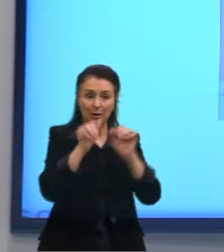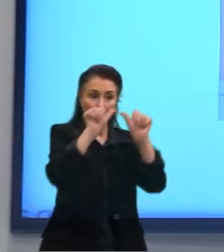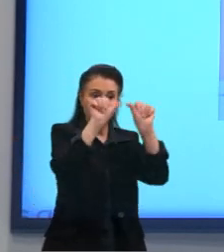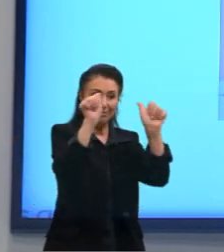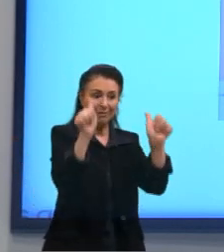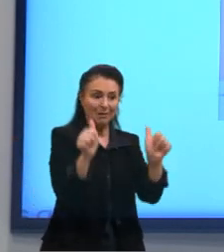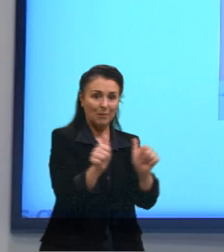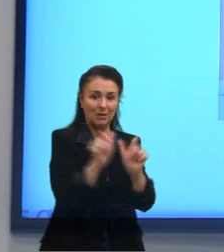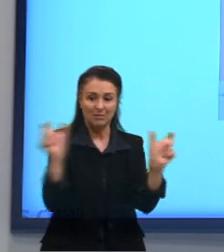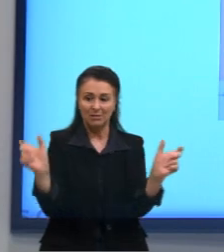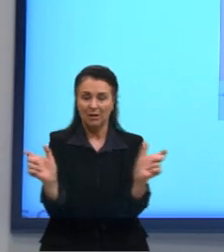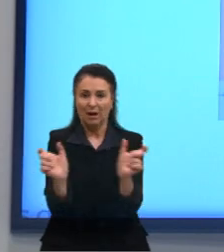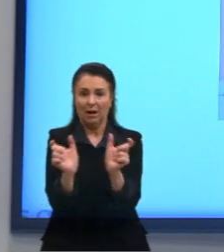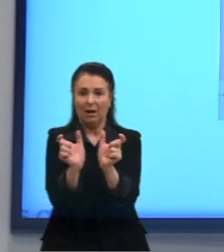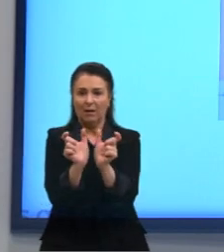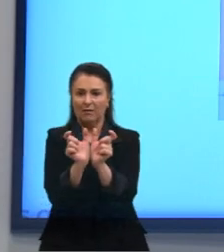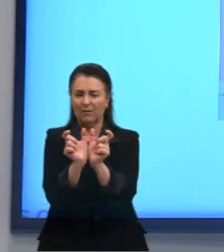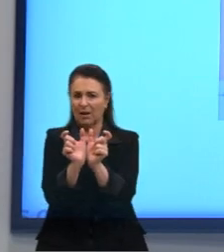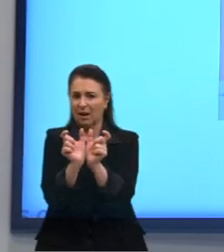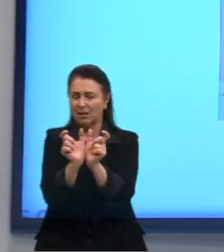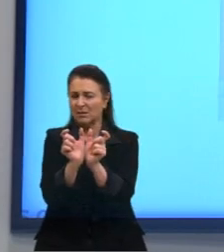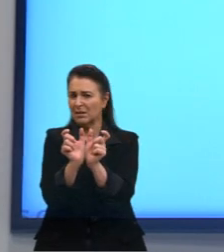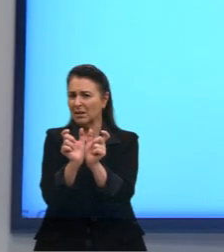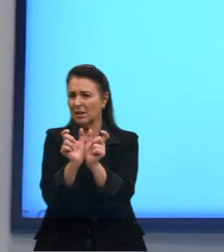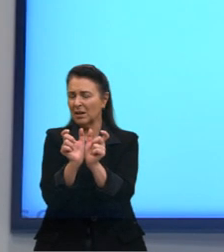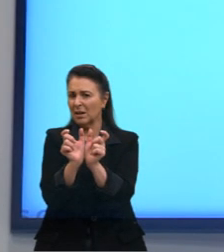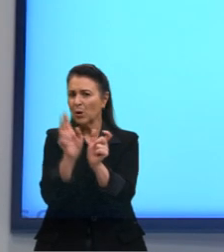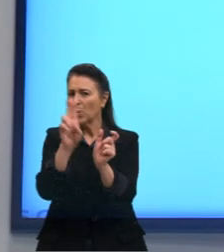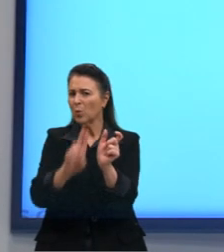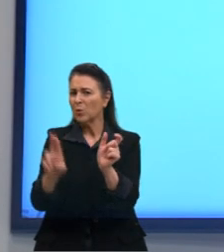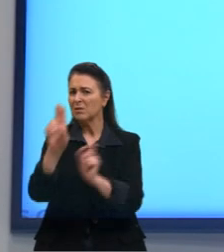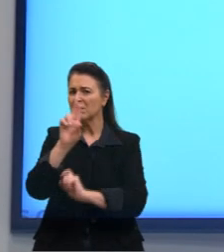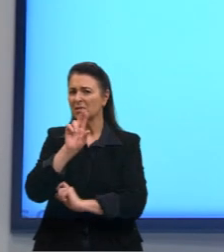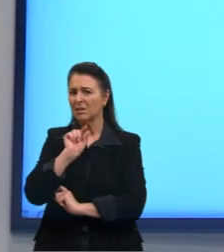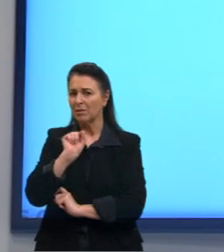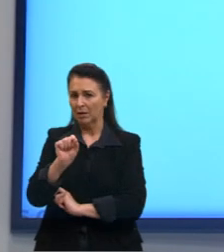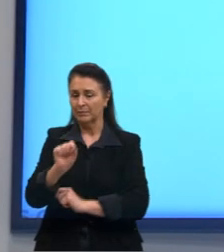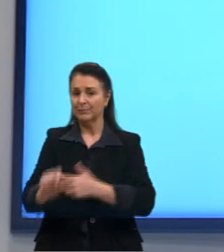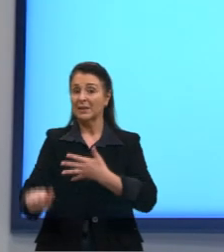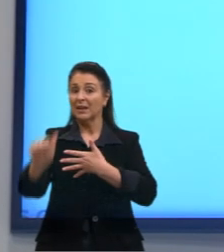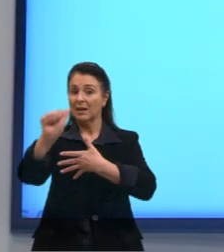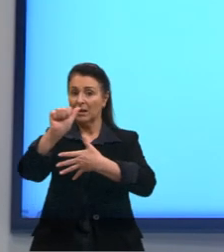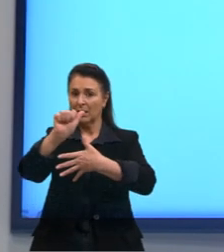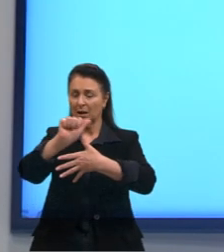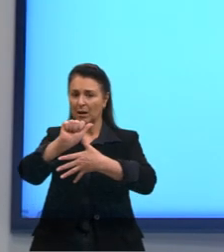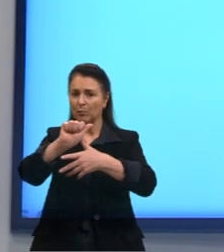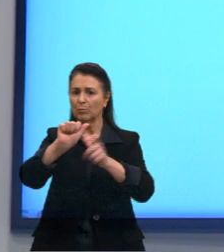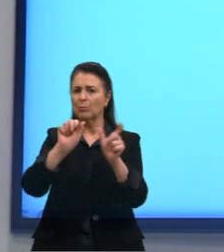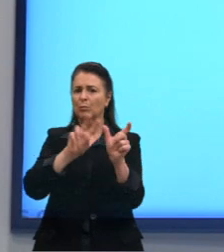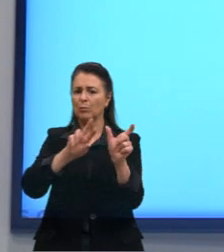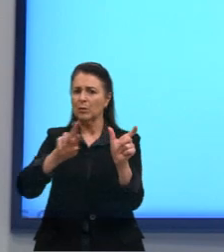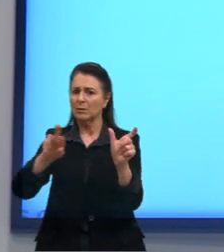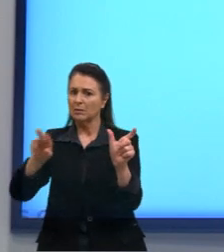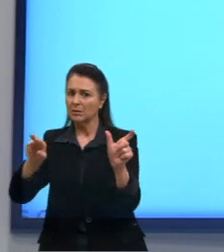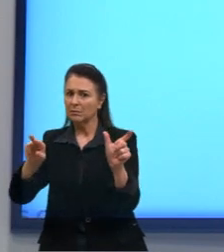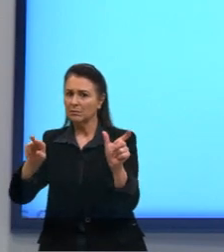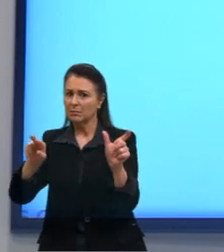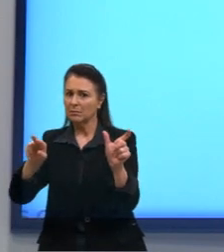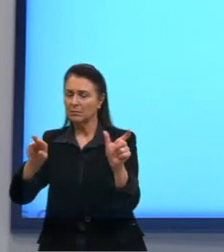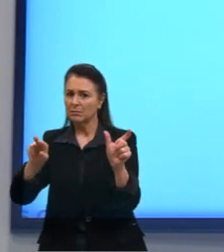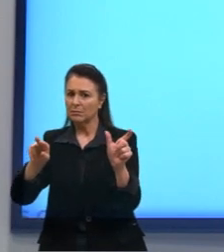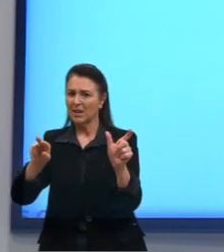a frase proferida recorre a a letra A polissemia ou seja